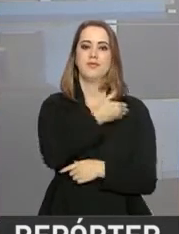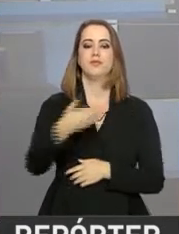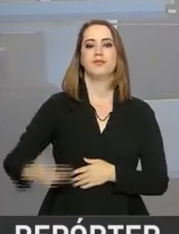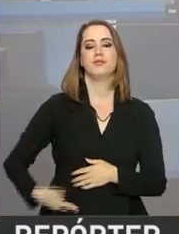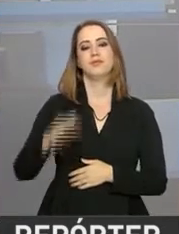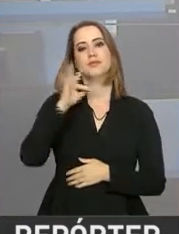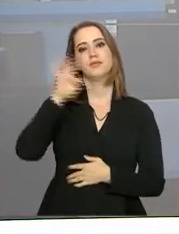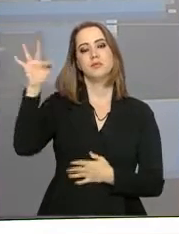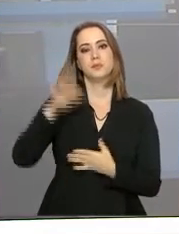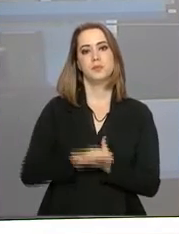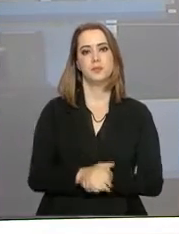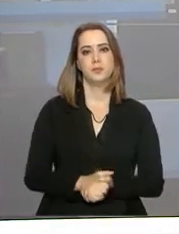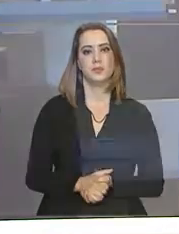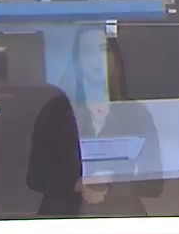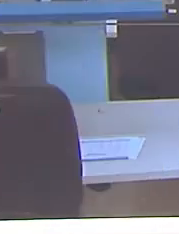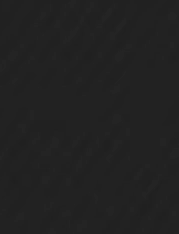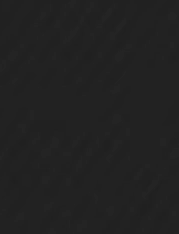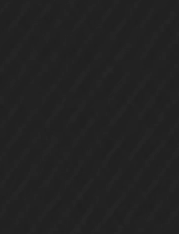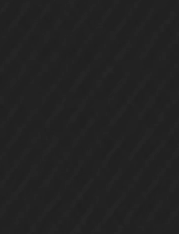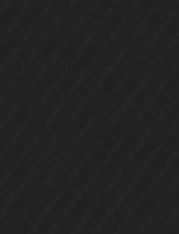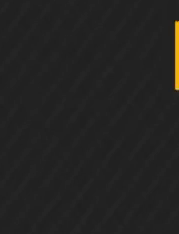a tv do governo federal